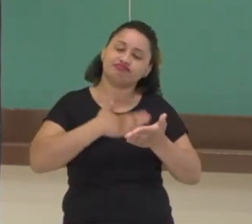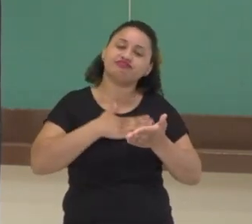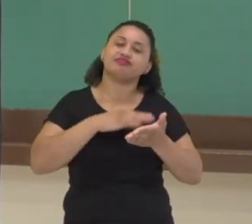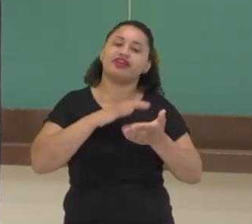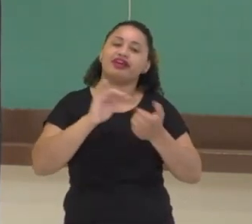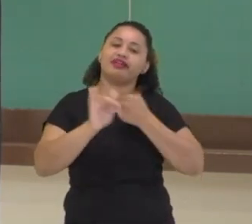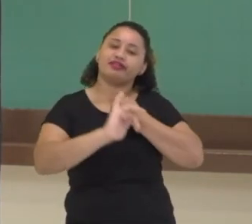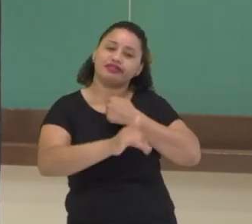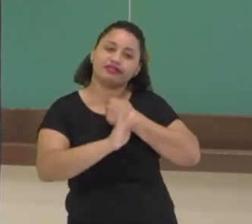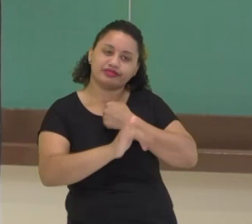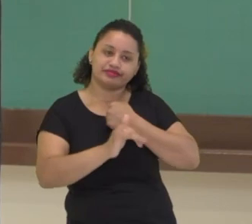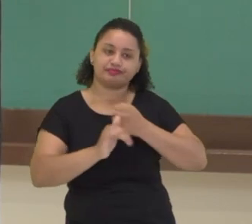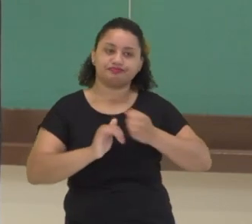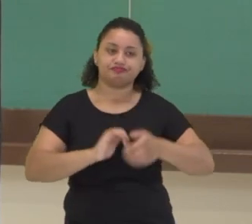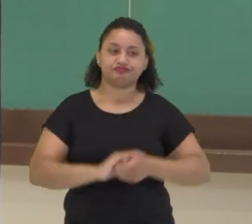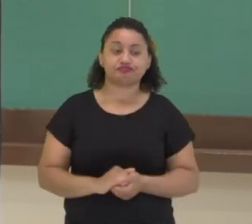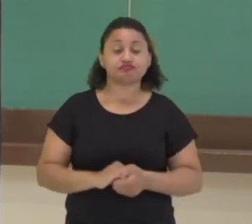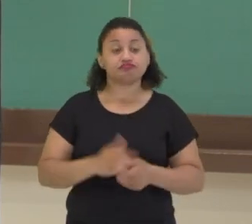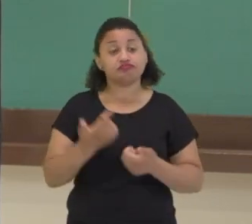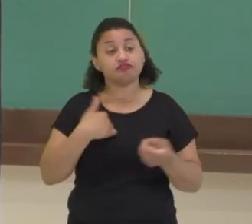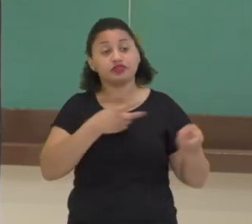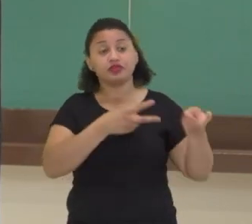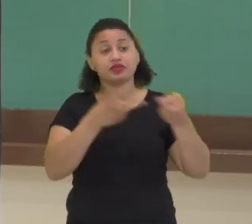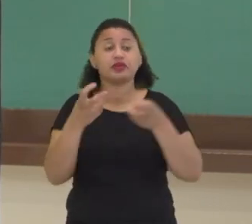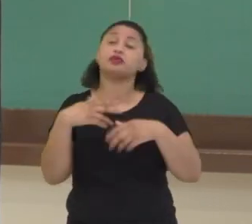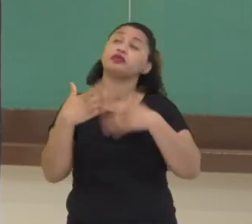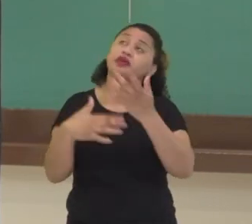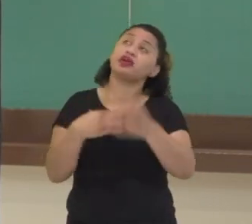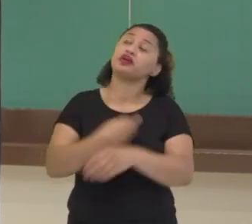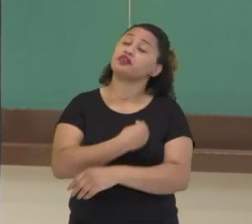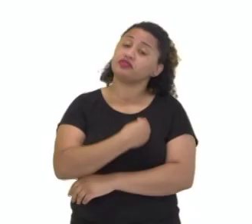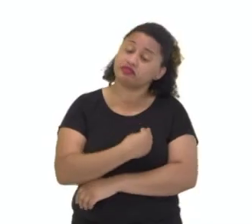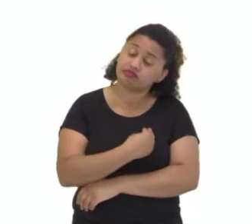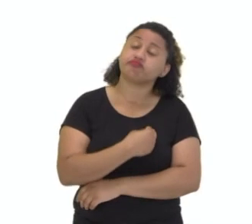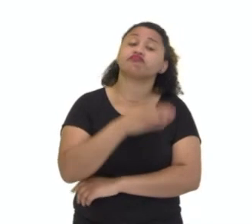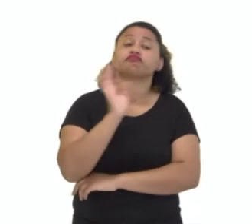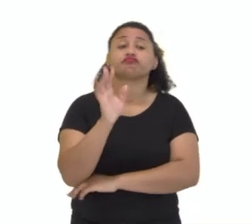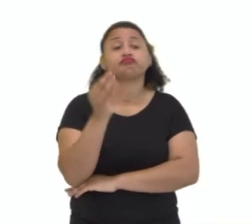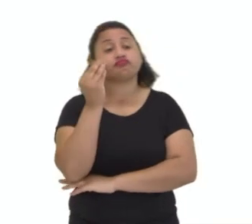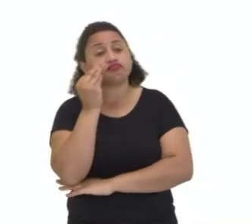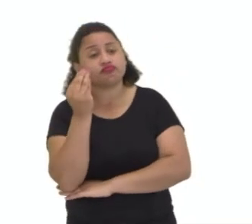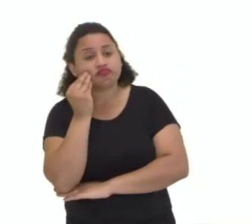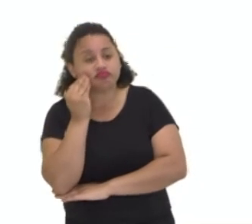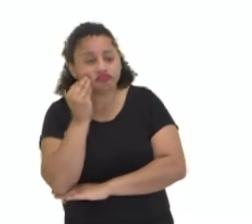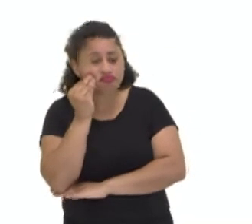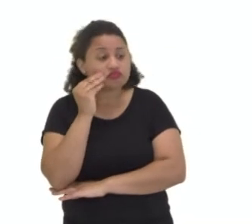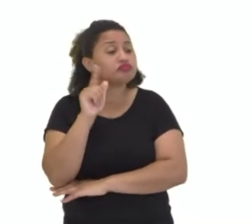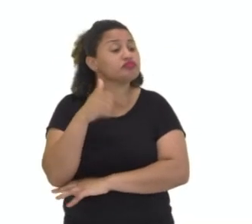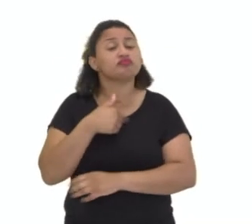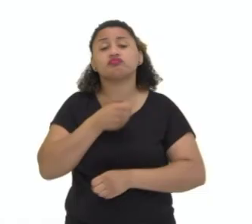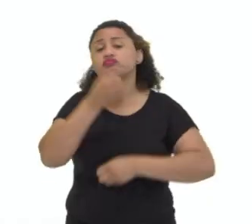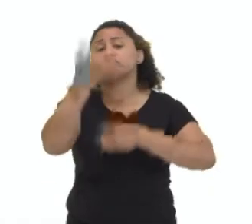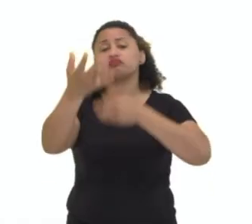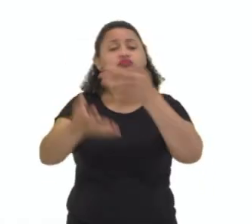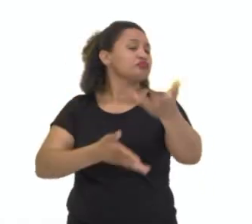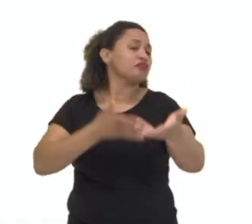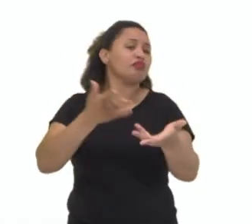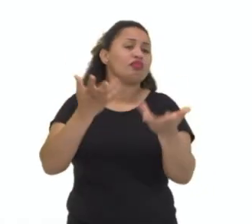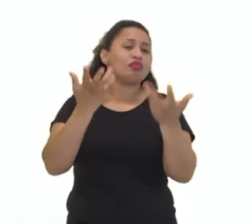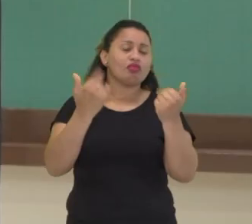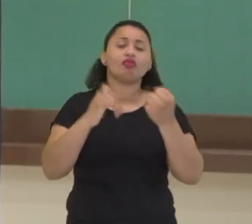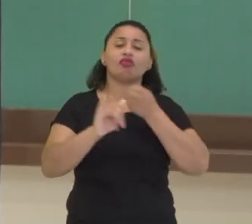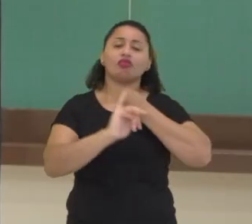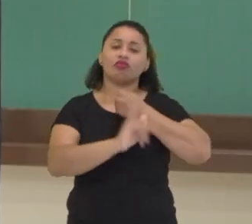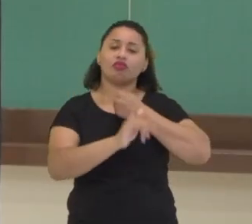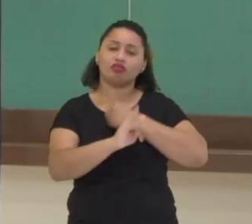crônica. Olhando aqui, ó, passada a vida, terão vivido, tá vendo? É uma fluidez que a crônica dá no